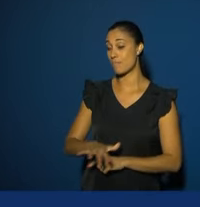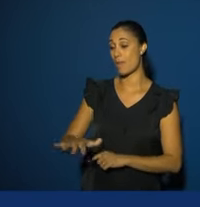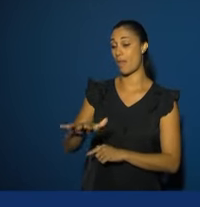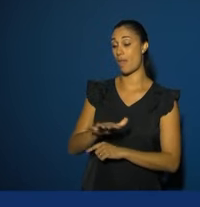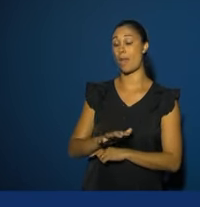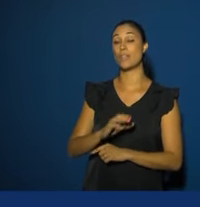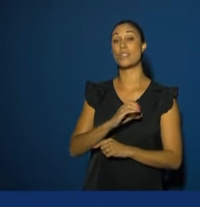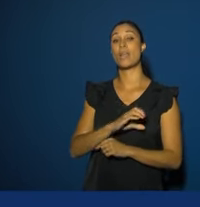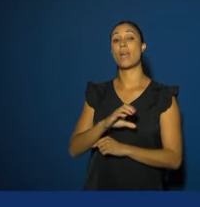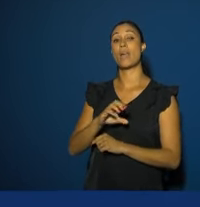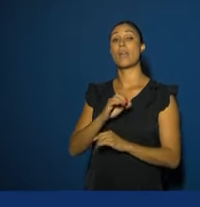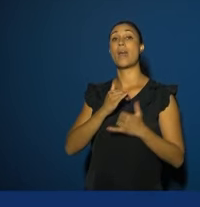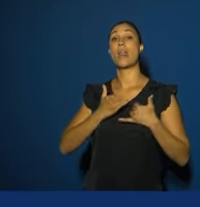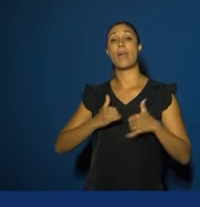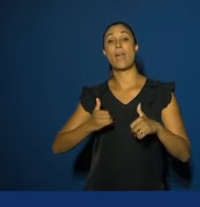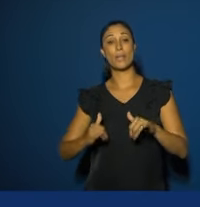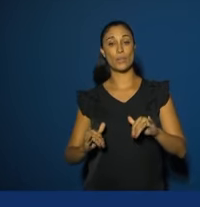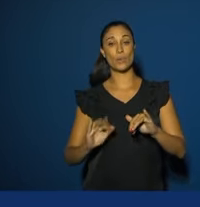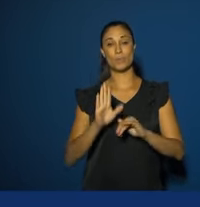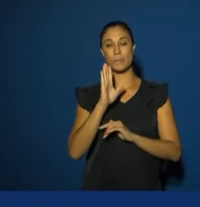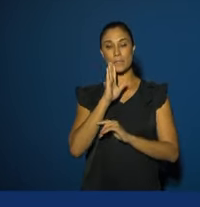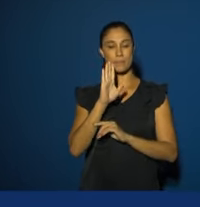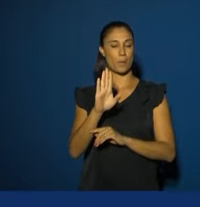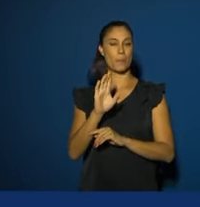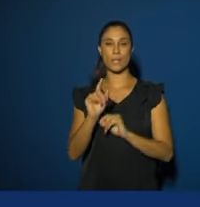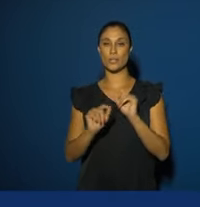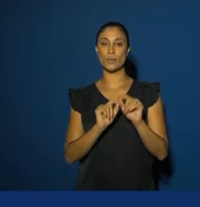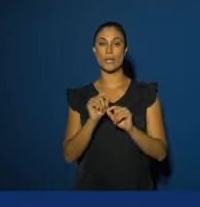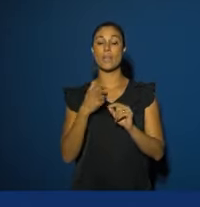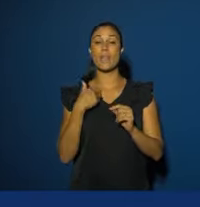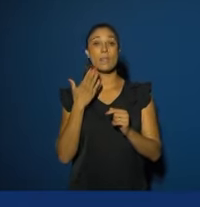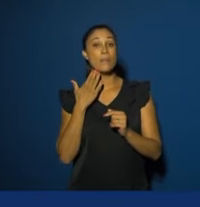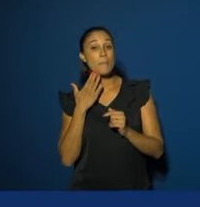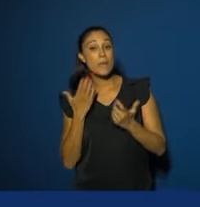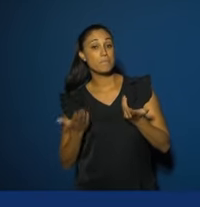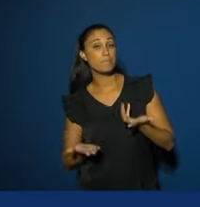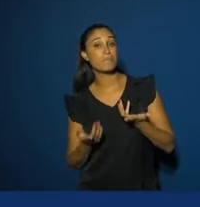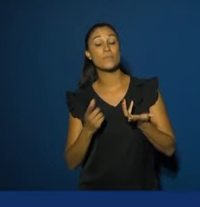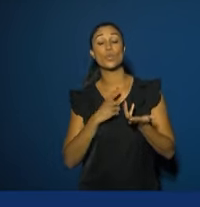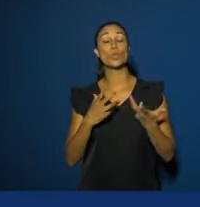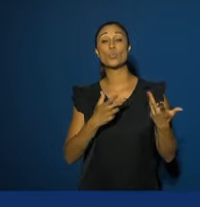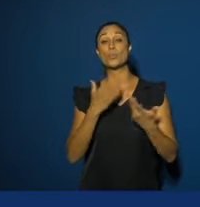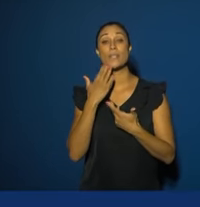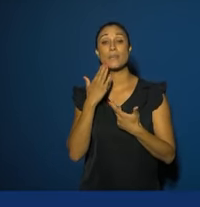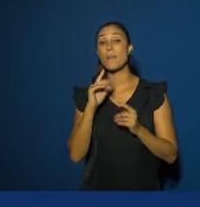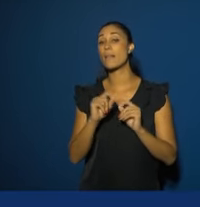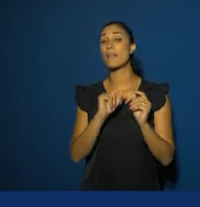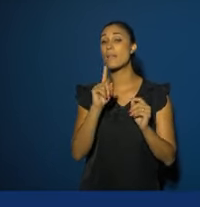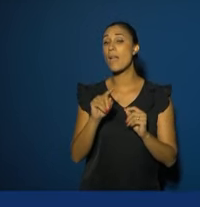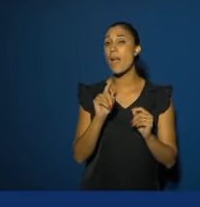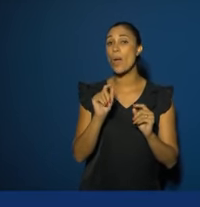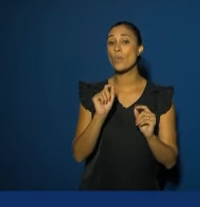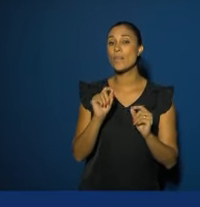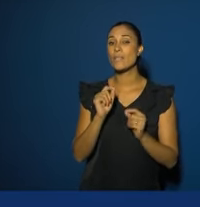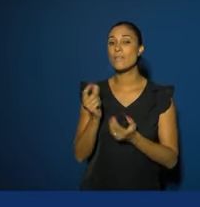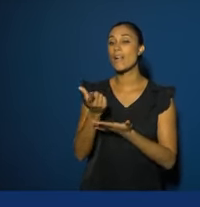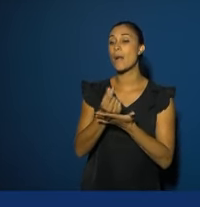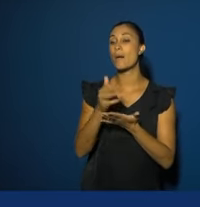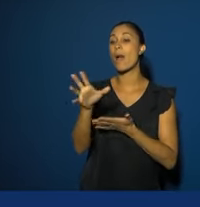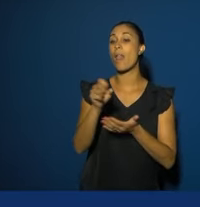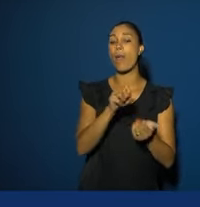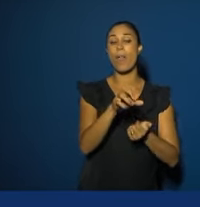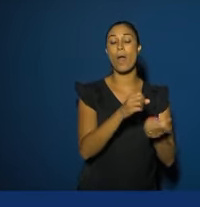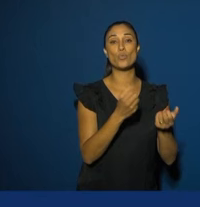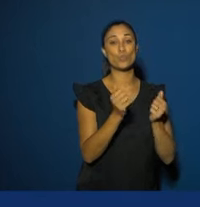equities aqui setor elétrico especificamente que acompanha quees bem de perto e todo mundo quer saber quem é o quem é que vai capitanear